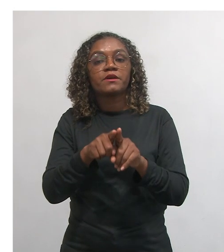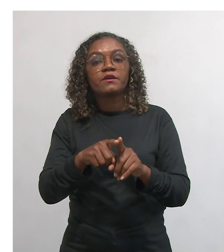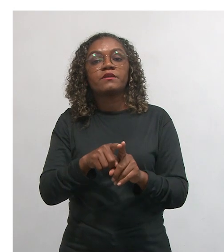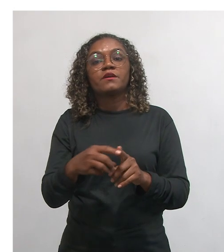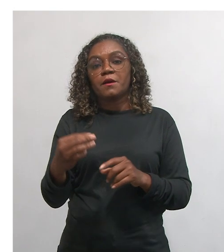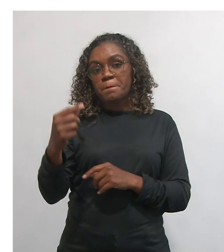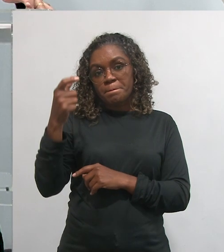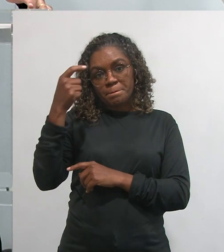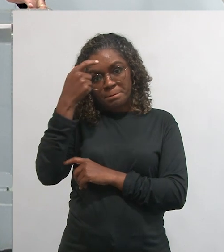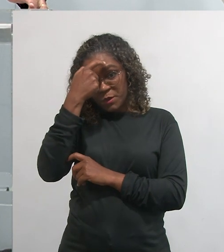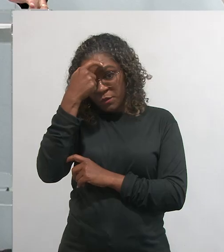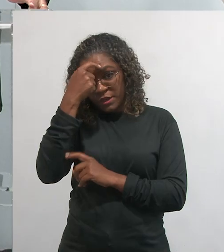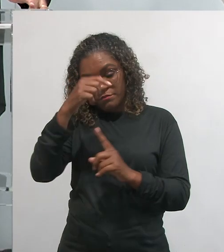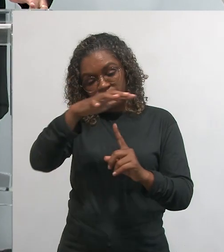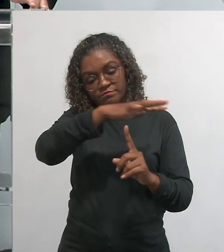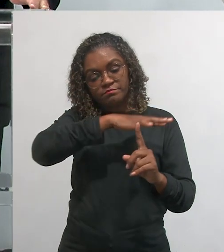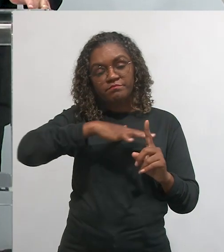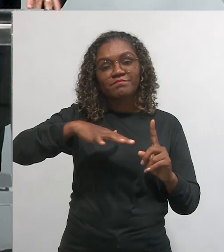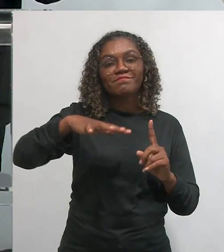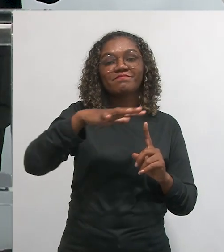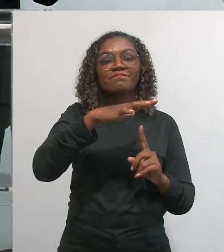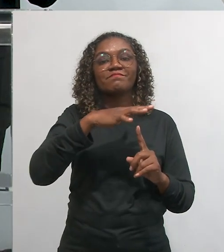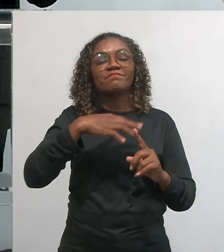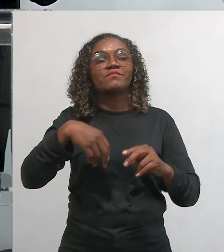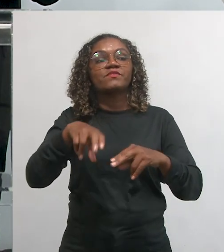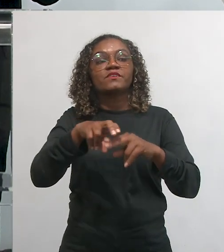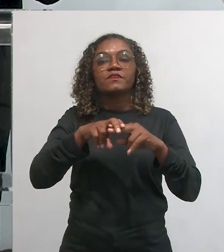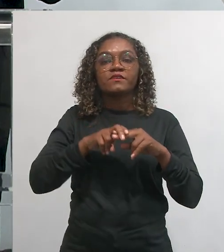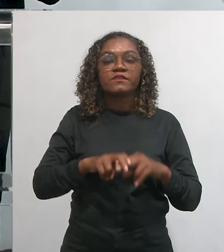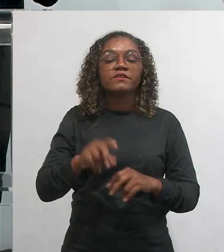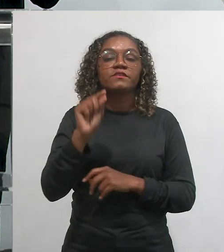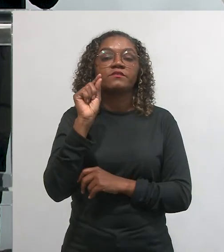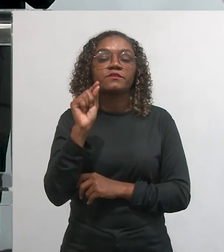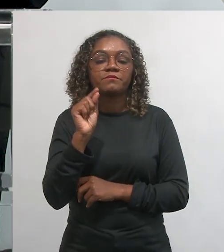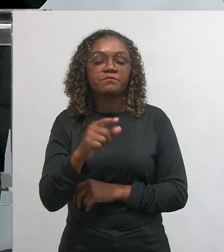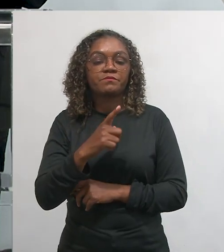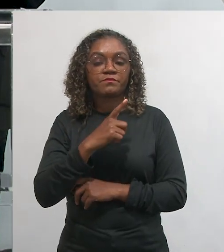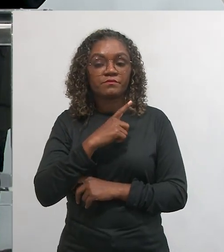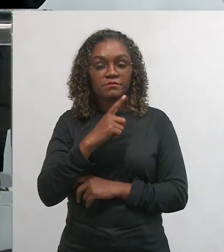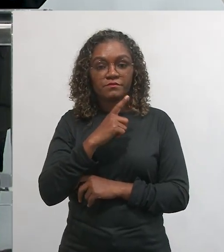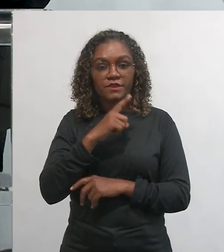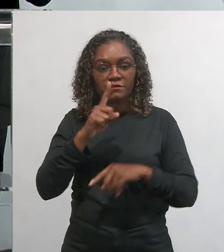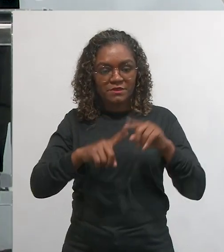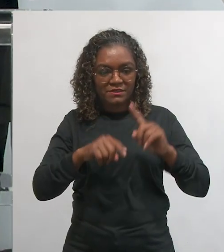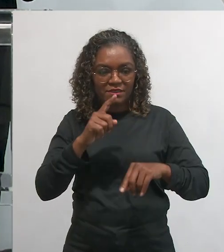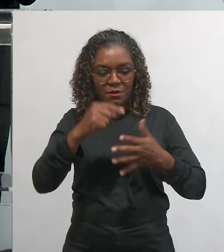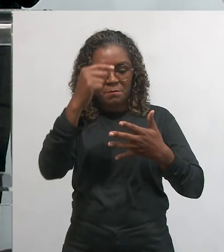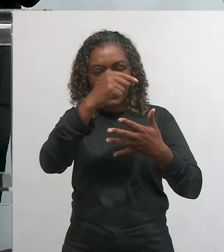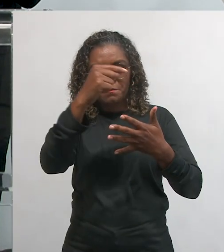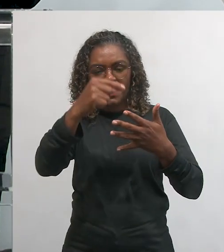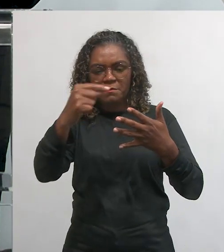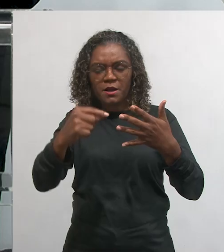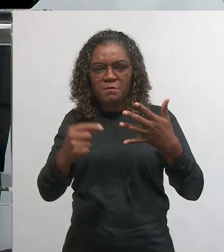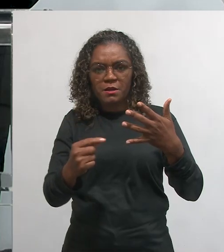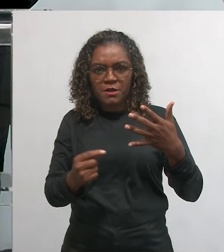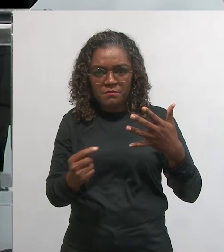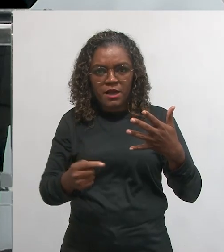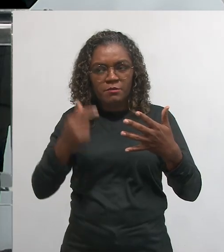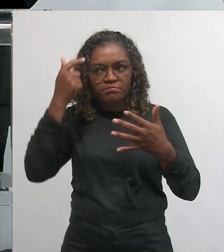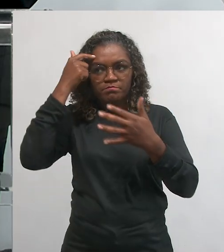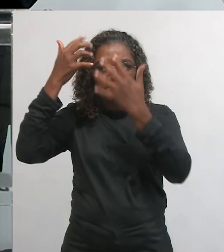postas as condições materiais para a gente começar a pensar os grandes princípios